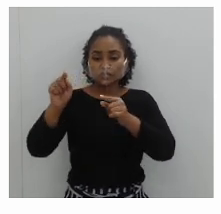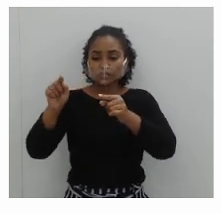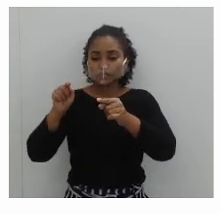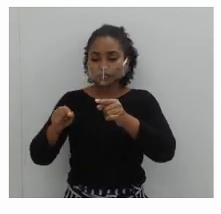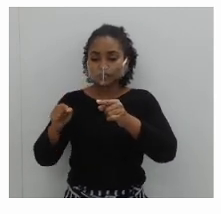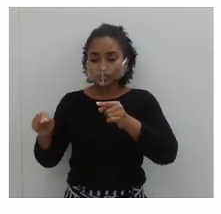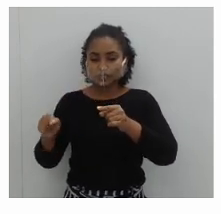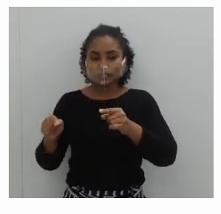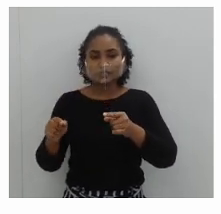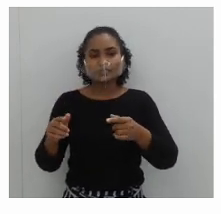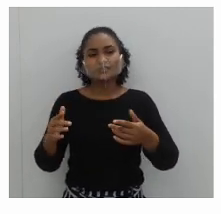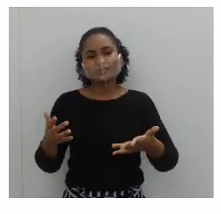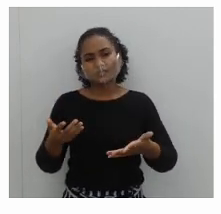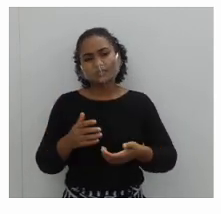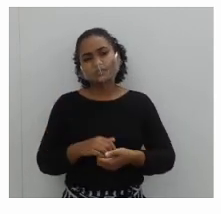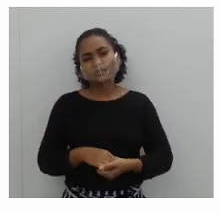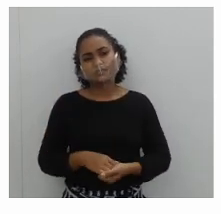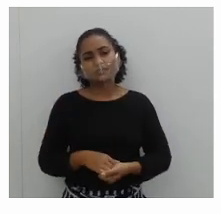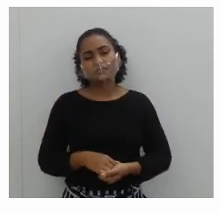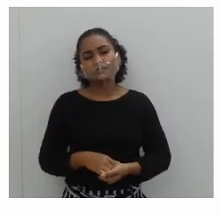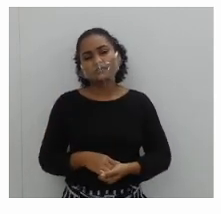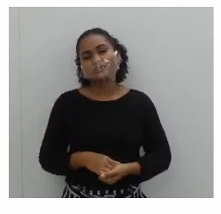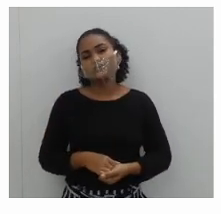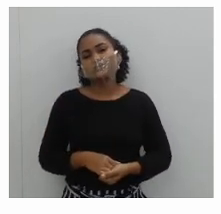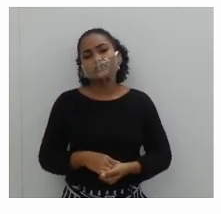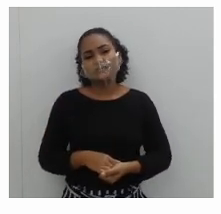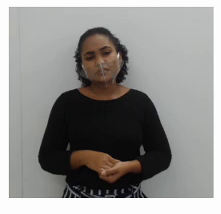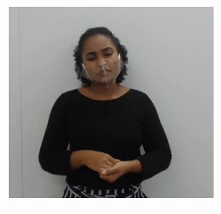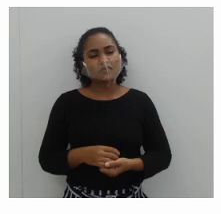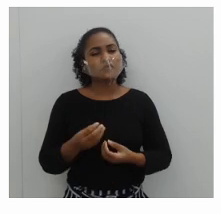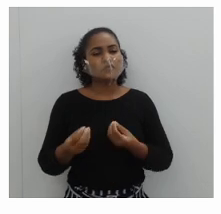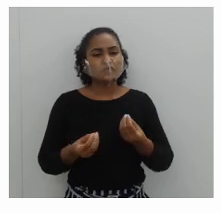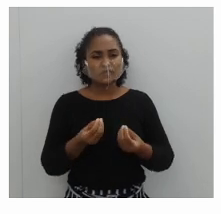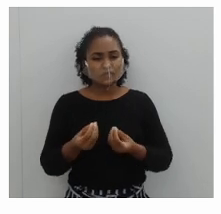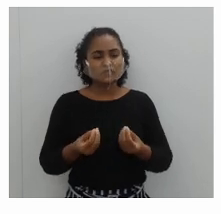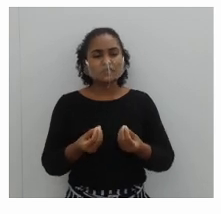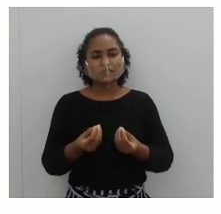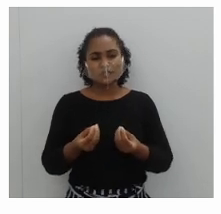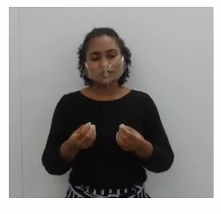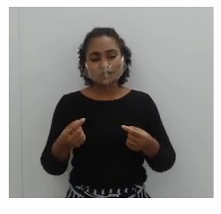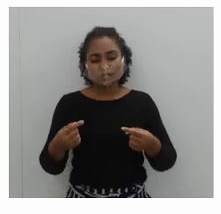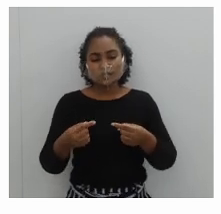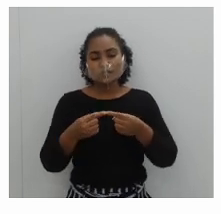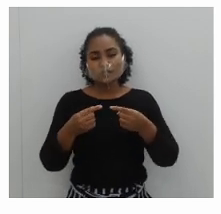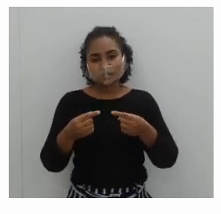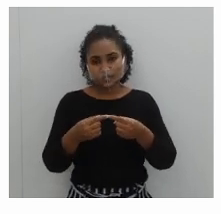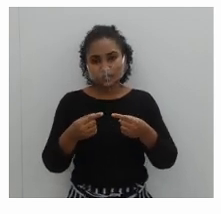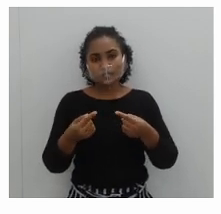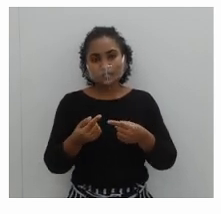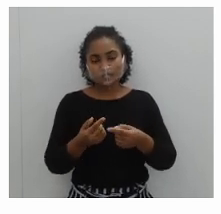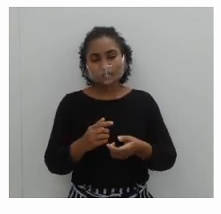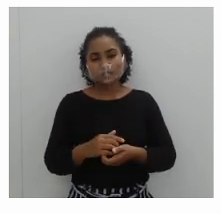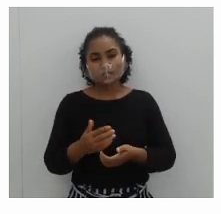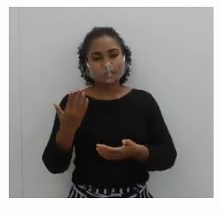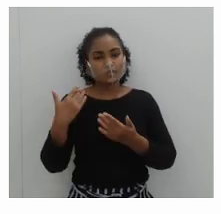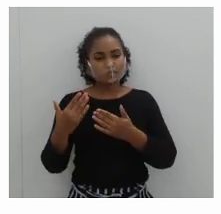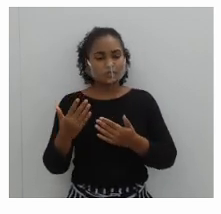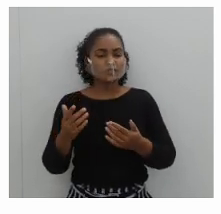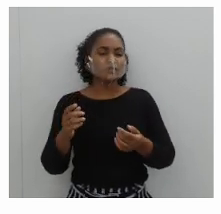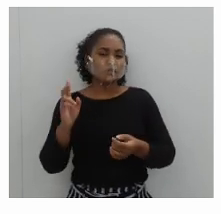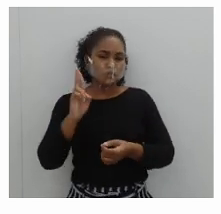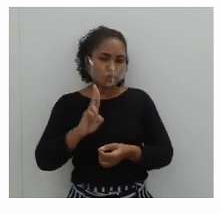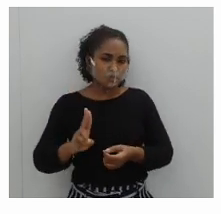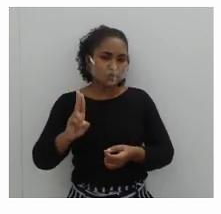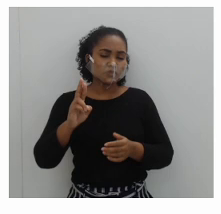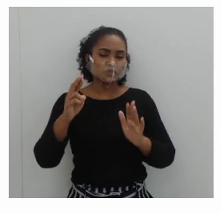Então, esse tipo de problema aqui também é similar ao anterior. Também dá para